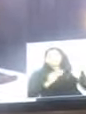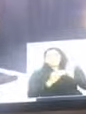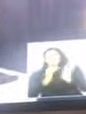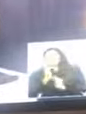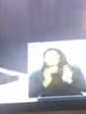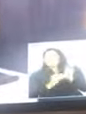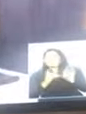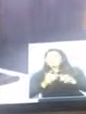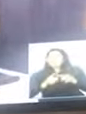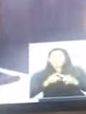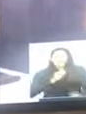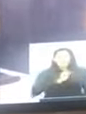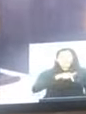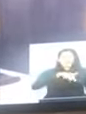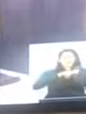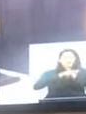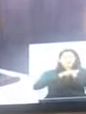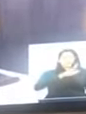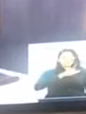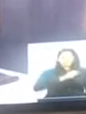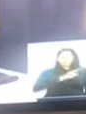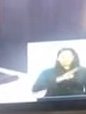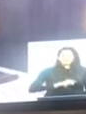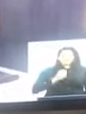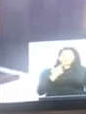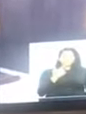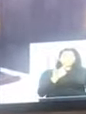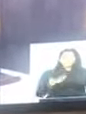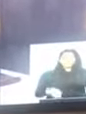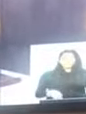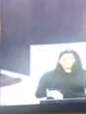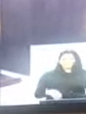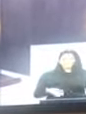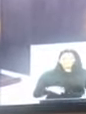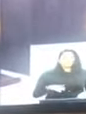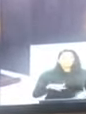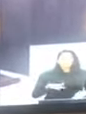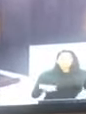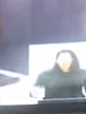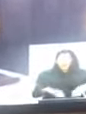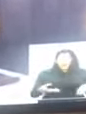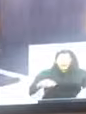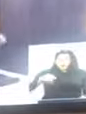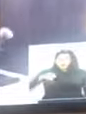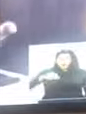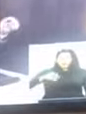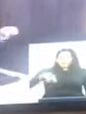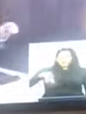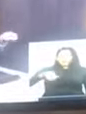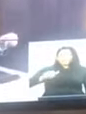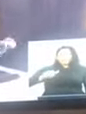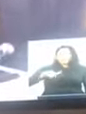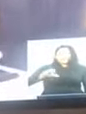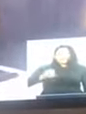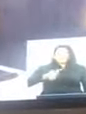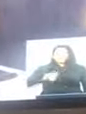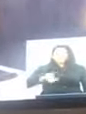do mês de maio será inaugurado um novo centro obstétrico moderno e essas mães vão